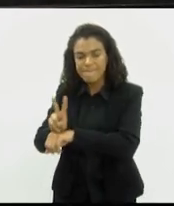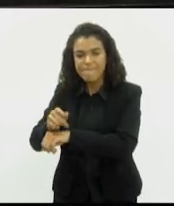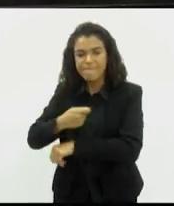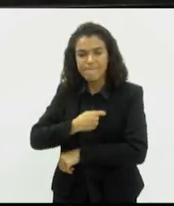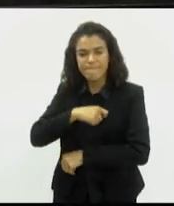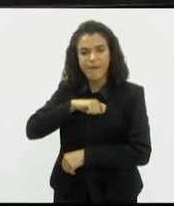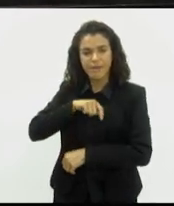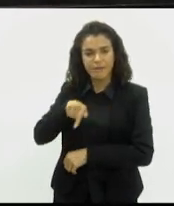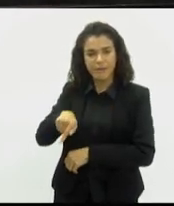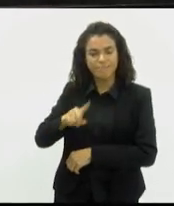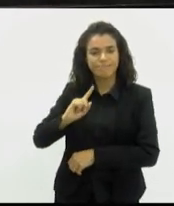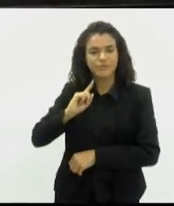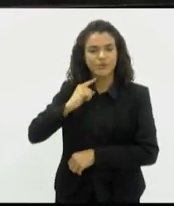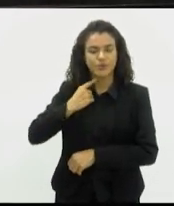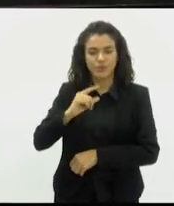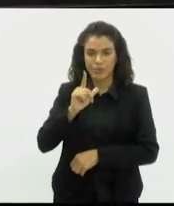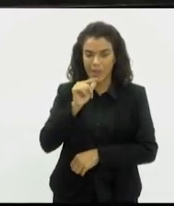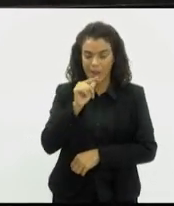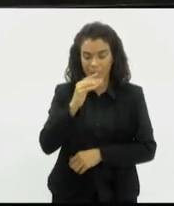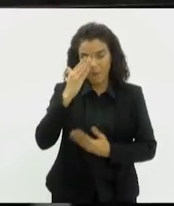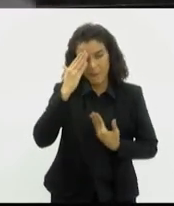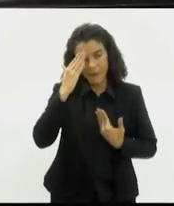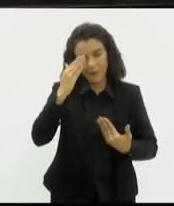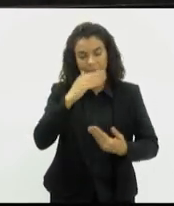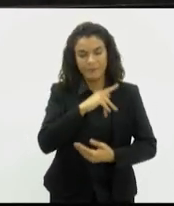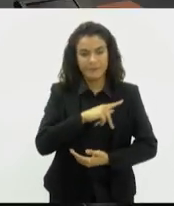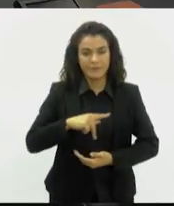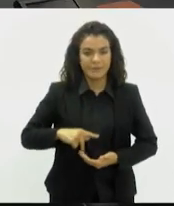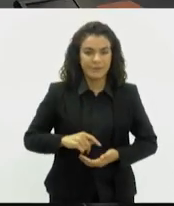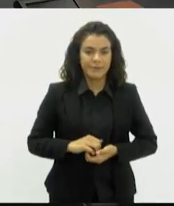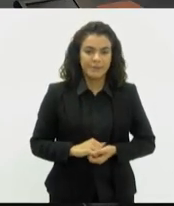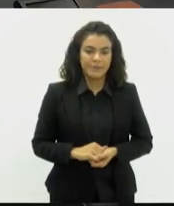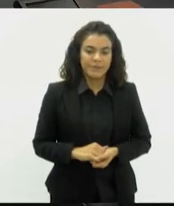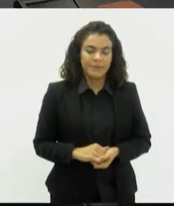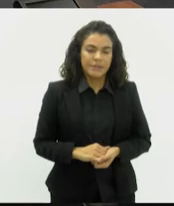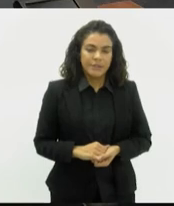por essa contaminação. Muito obrigada, presidente.